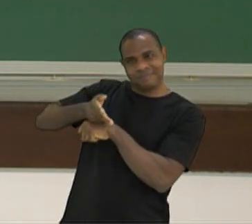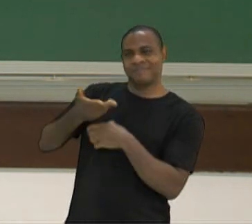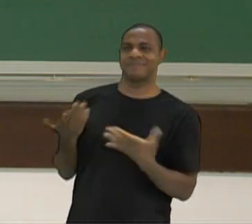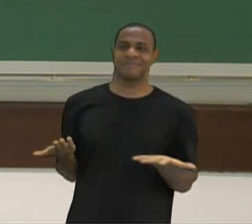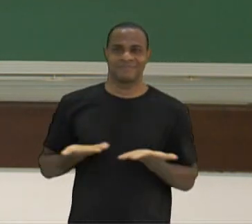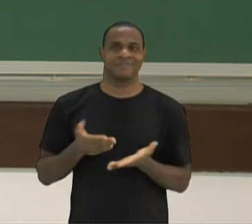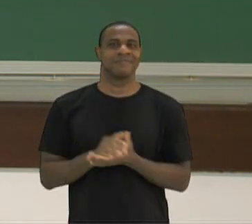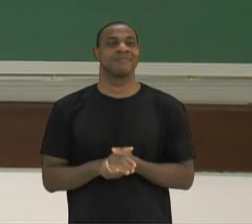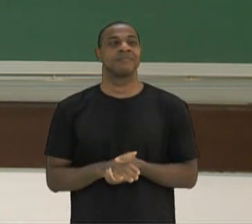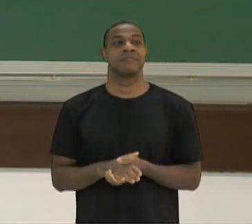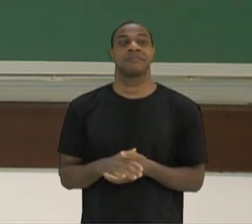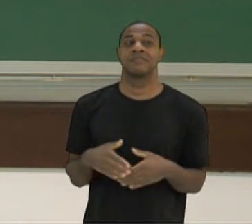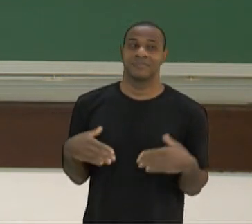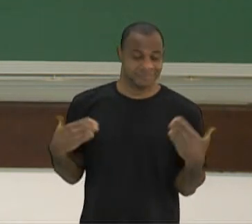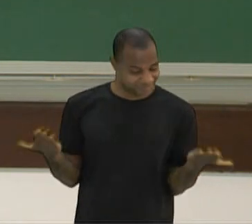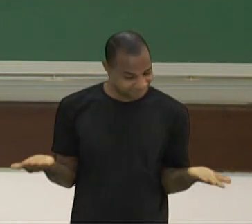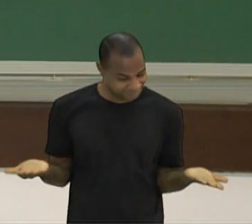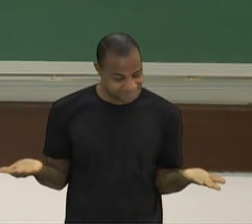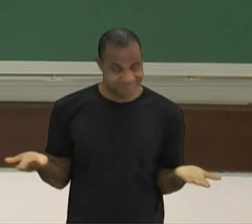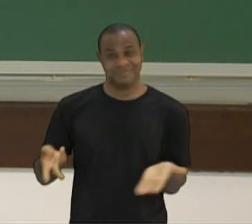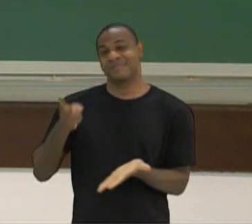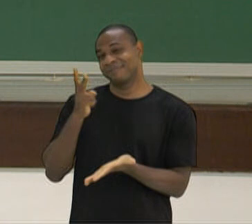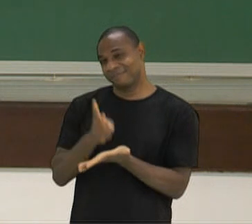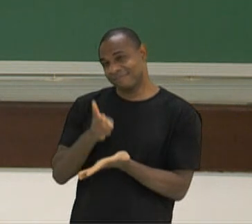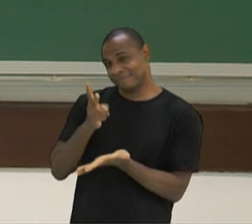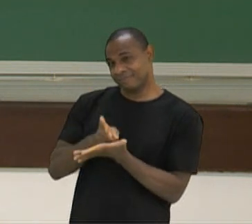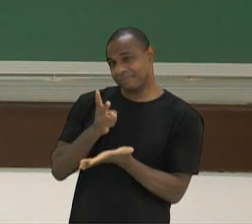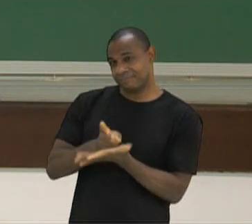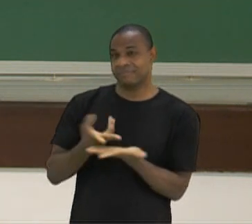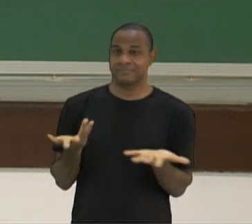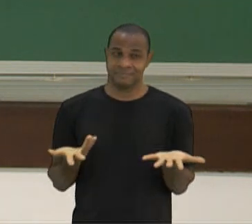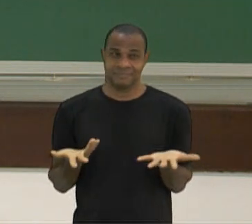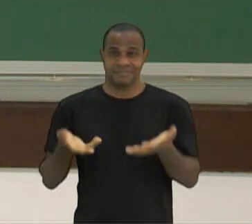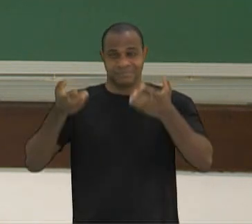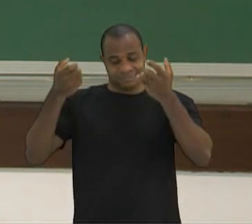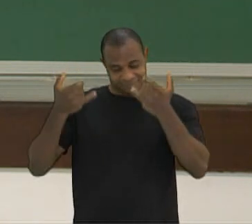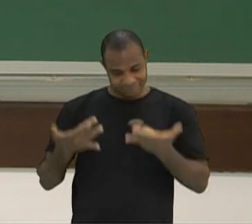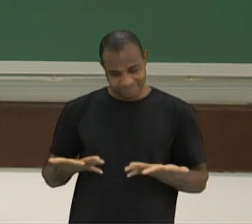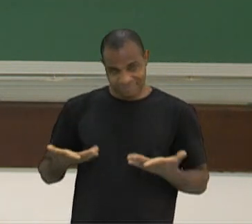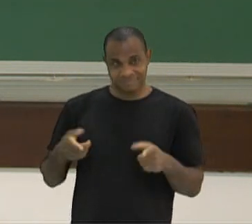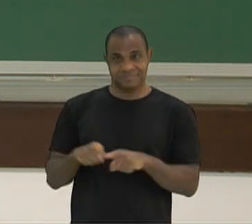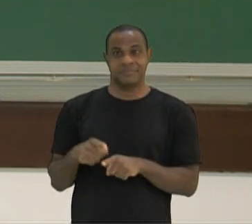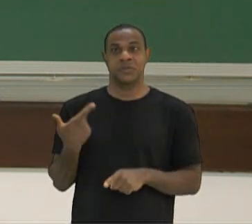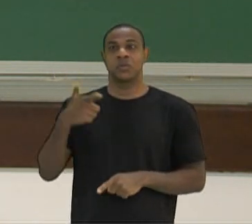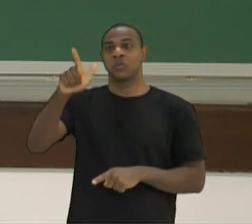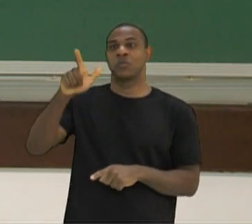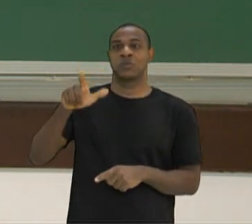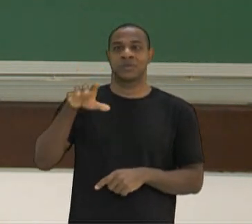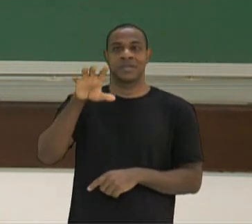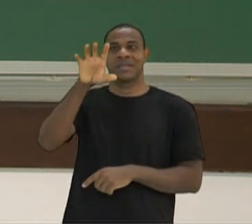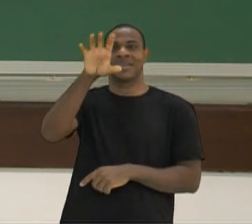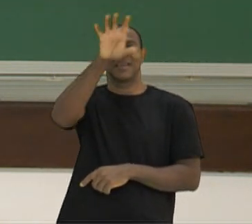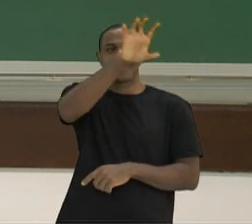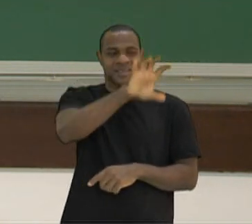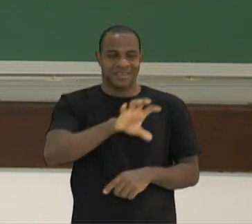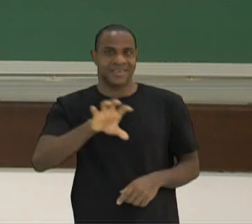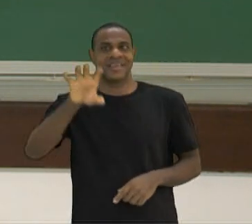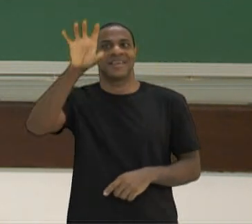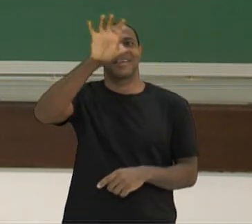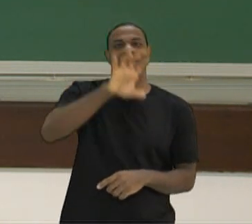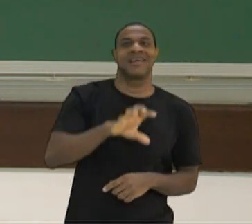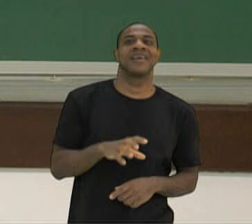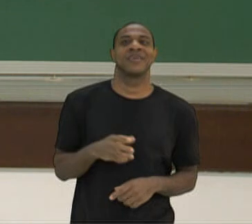aulas. Então, vamos continuar. Vamos falar a respeito de outra região do Brasil, mas